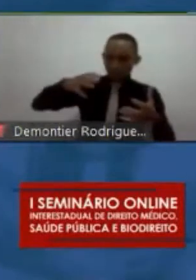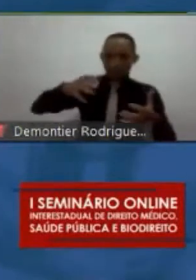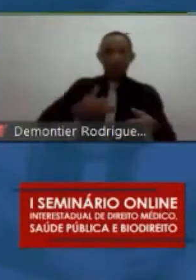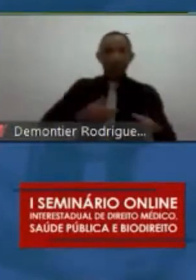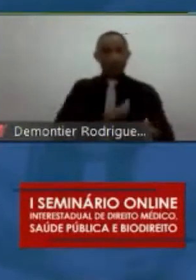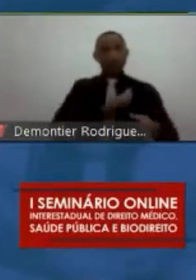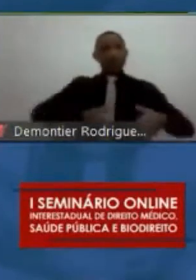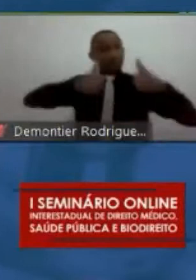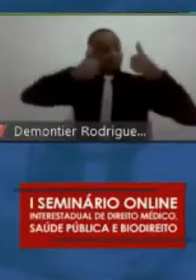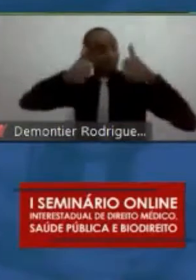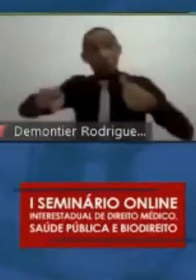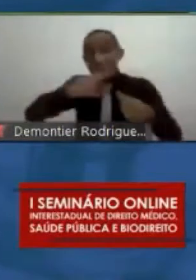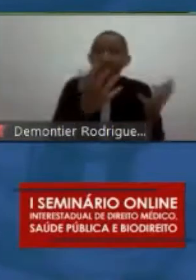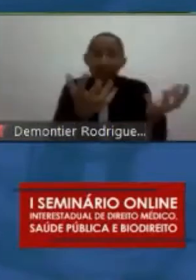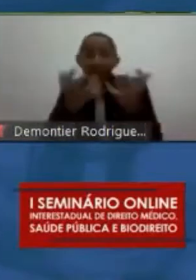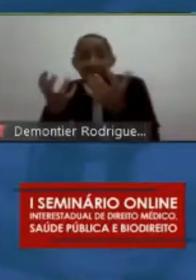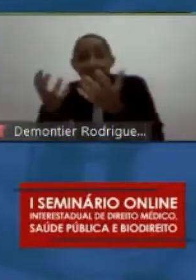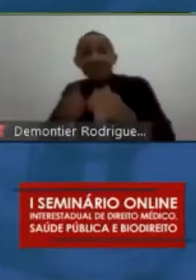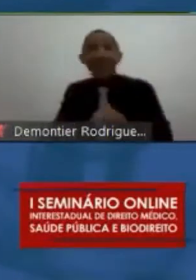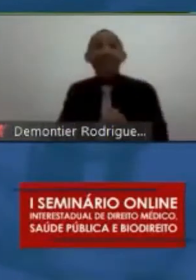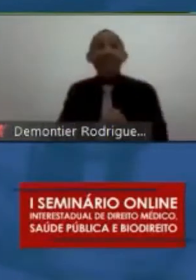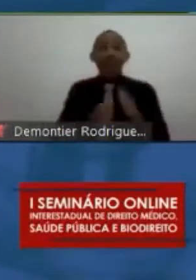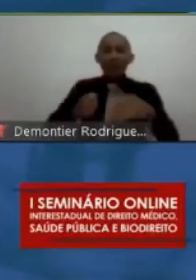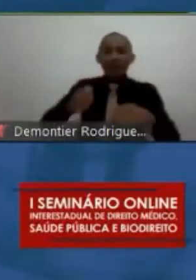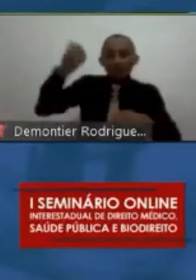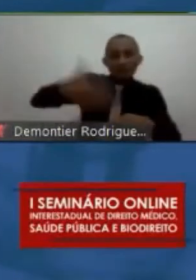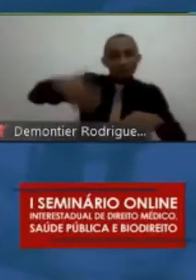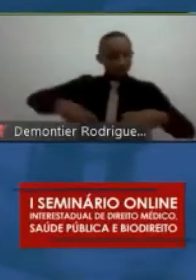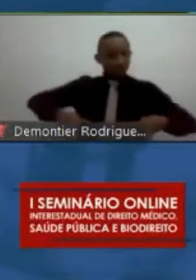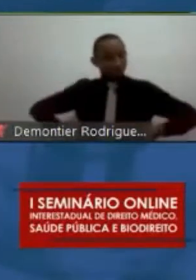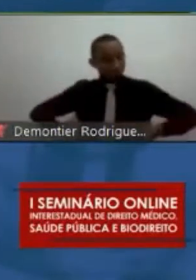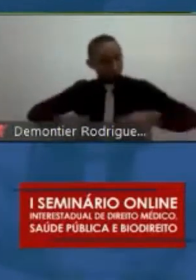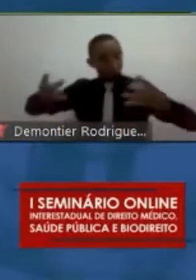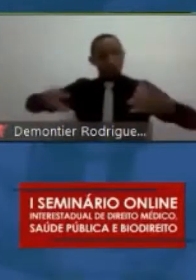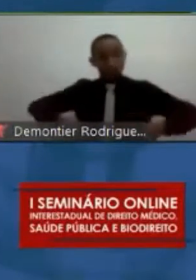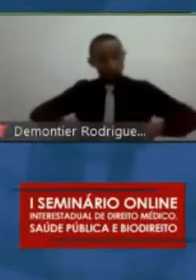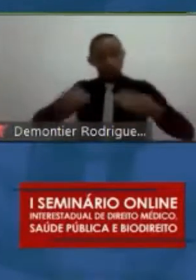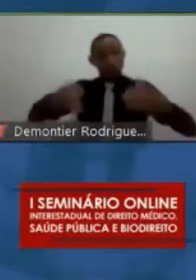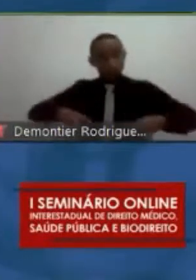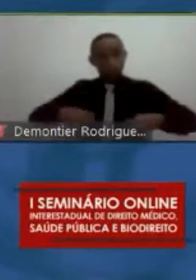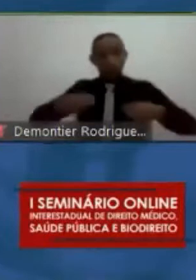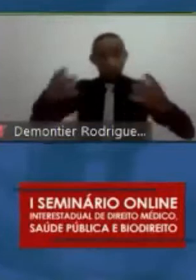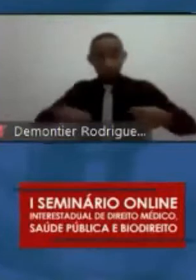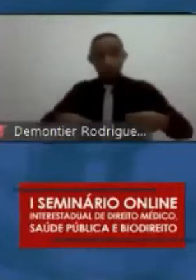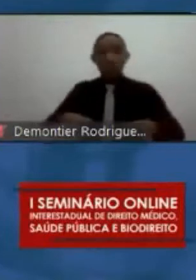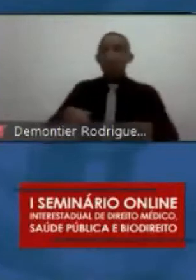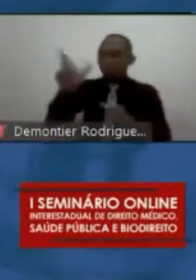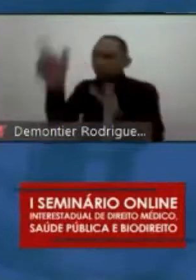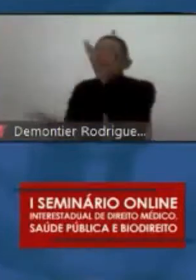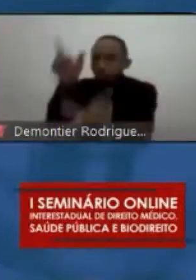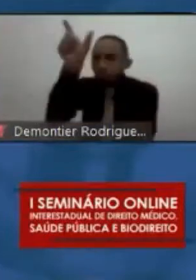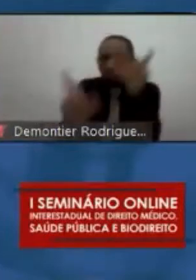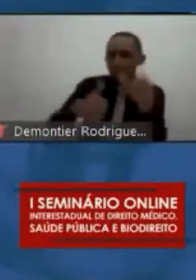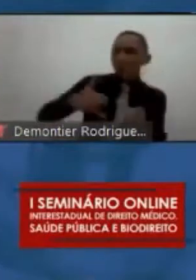vida. E isto impacta o custo que se tem que gastar relacionado a manter pessoas